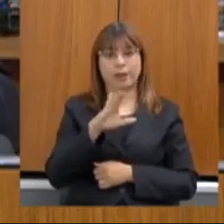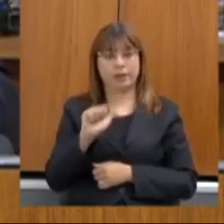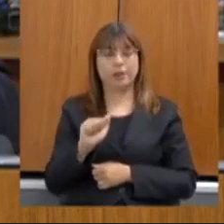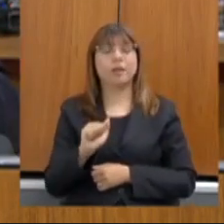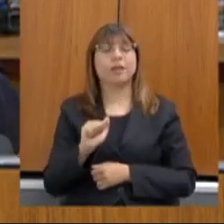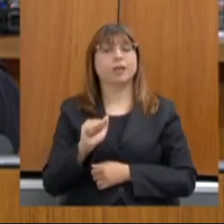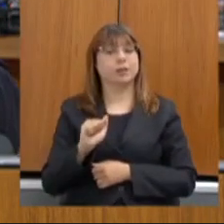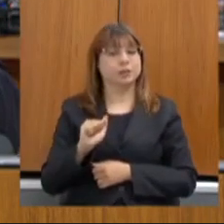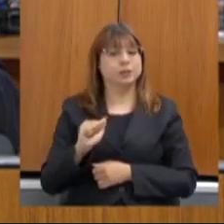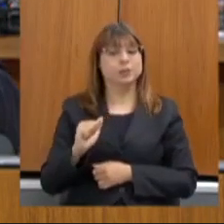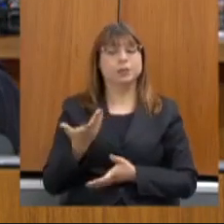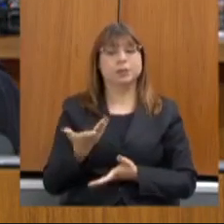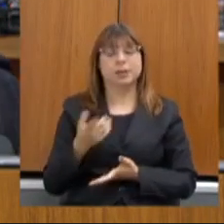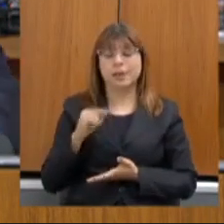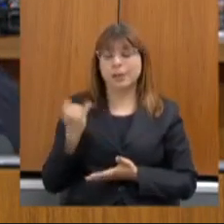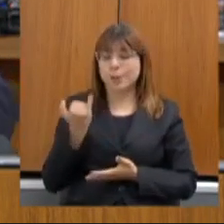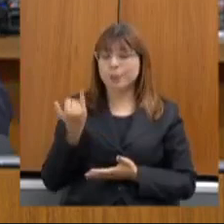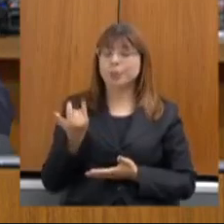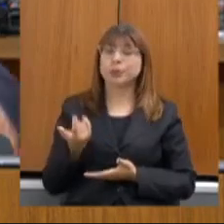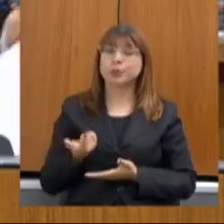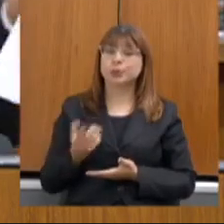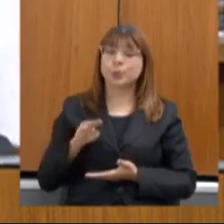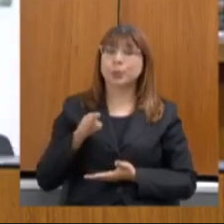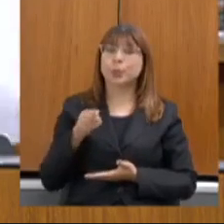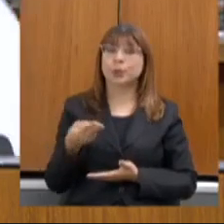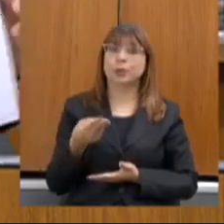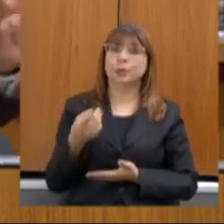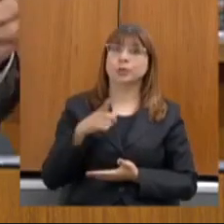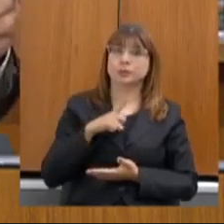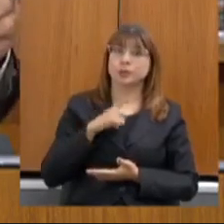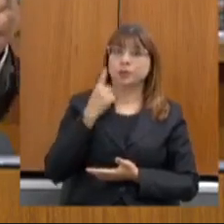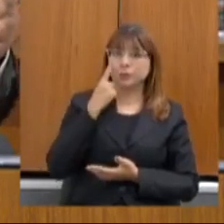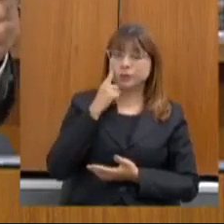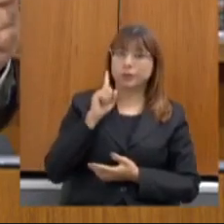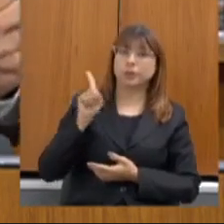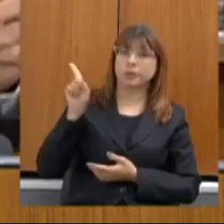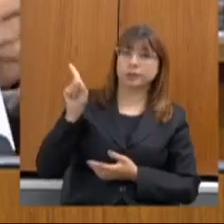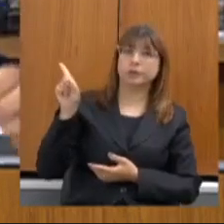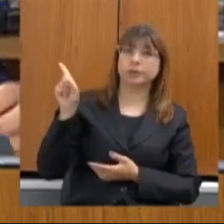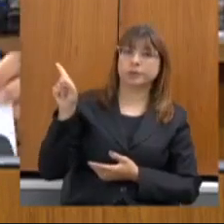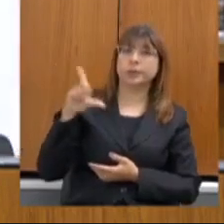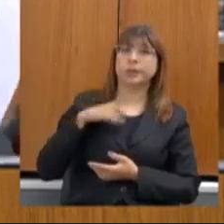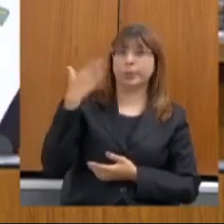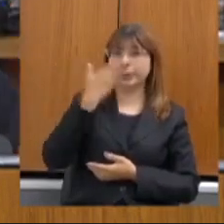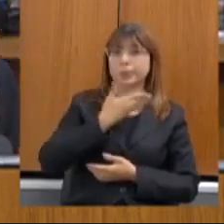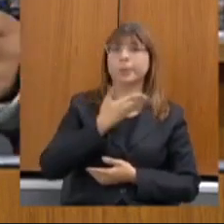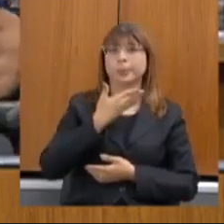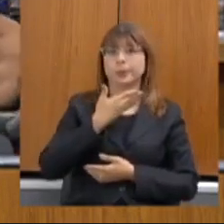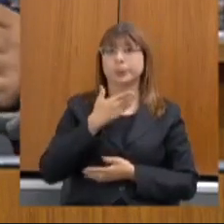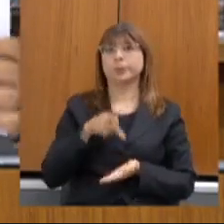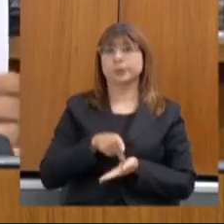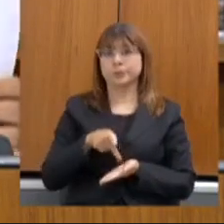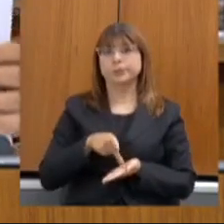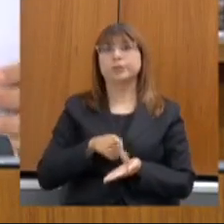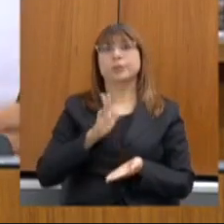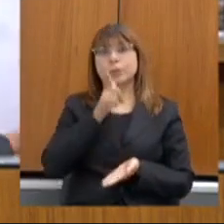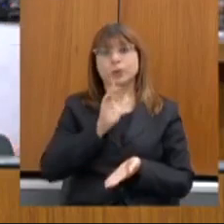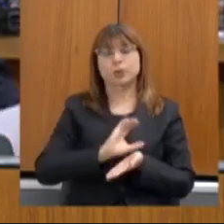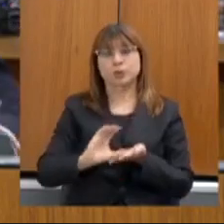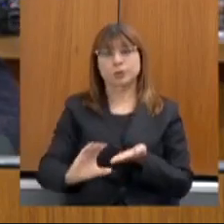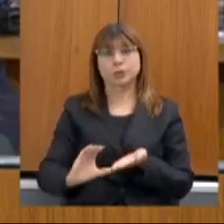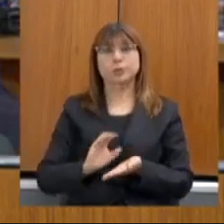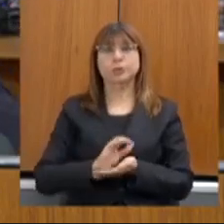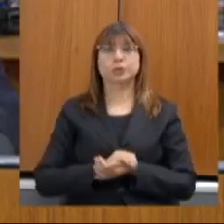você mesmo colocou e aqui tá os o que falar não sou eu né que que realmente está investindo